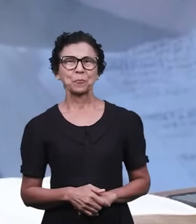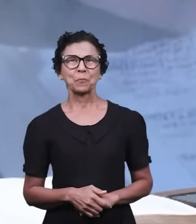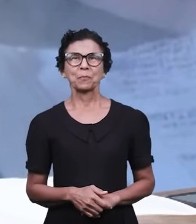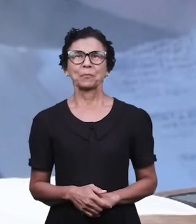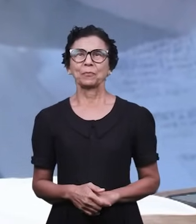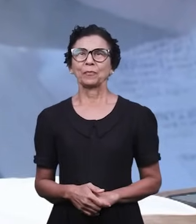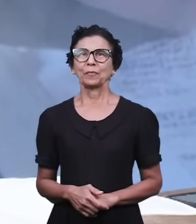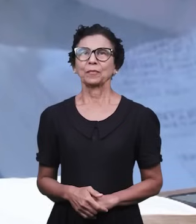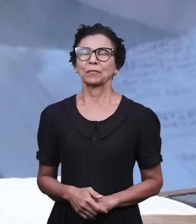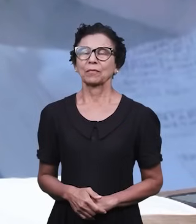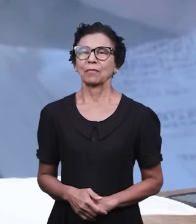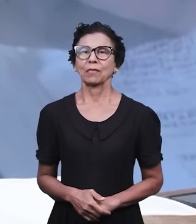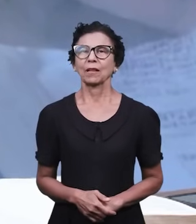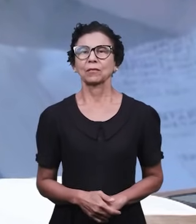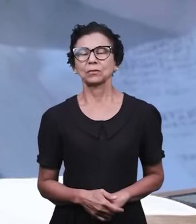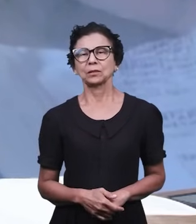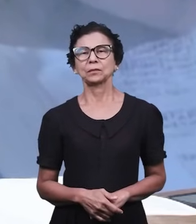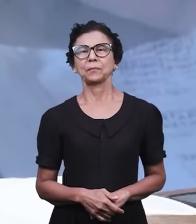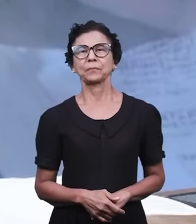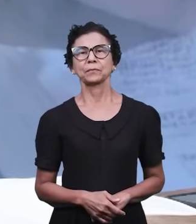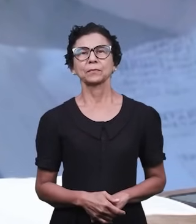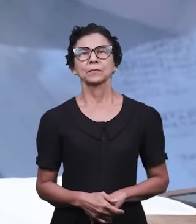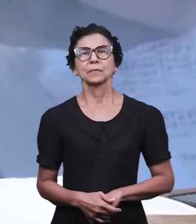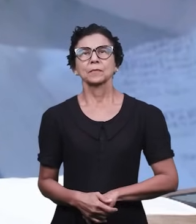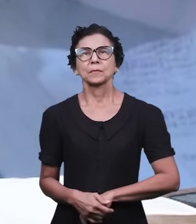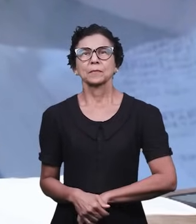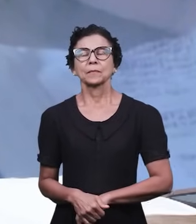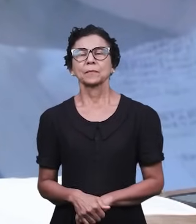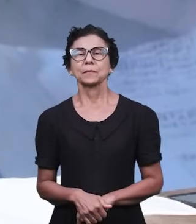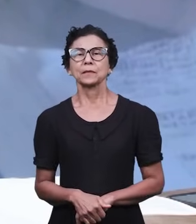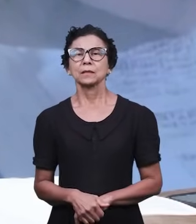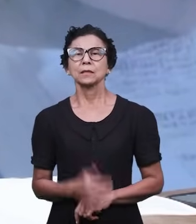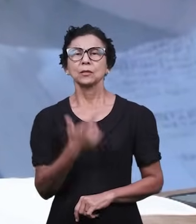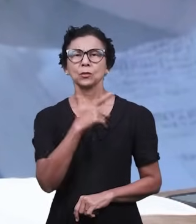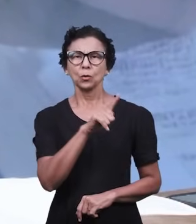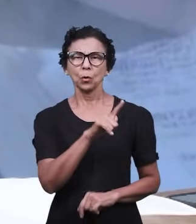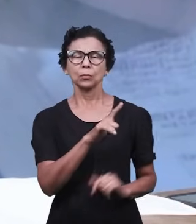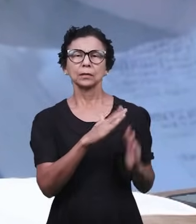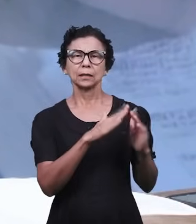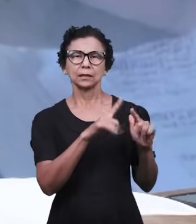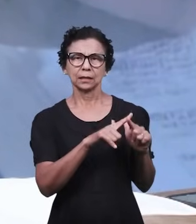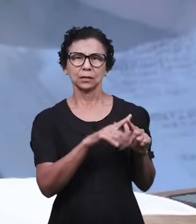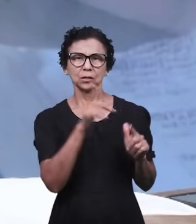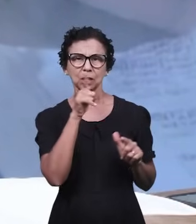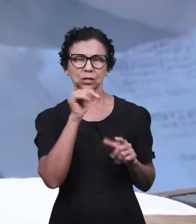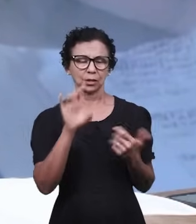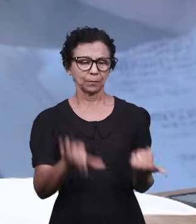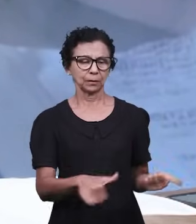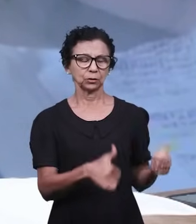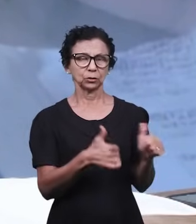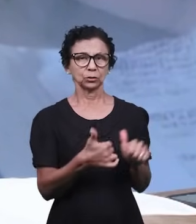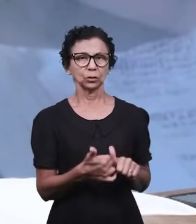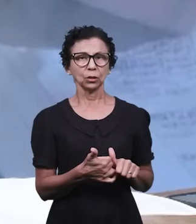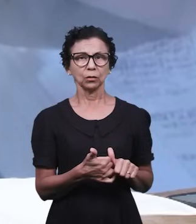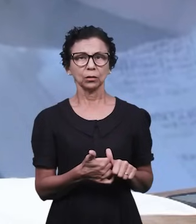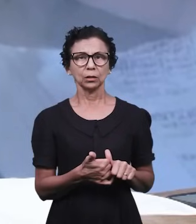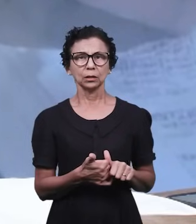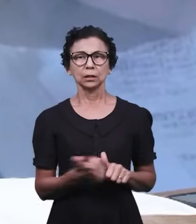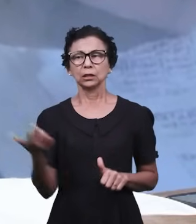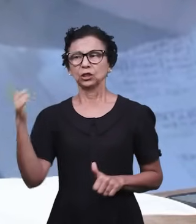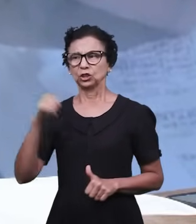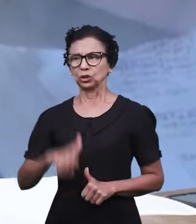não pregamos que a pessoa já está batizada na igreja evangélica, vai para lá, tem que batizar de novo. Não, está batizada, frequenta a igreja. Se não foi batizado,